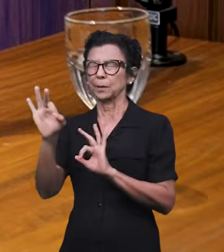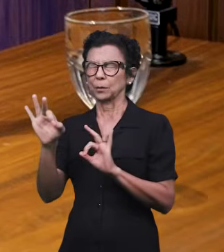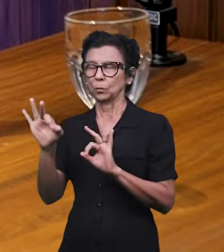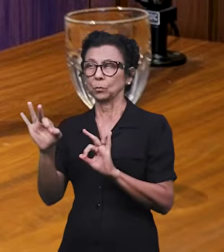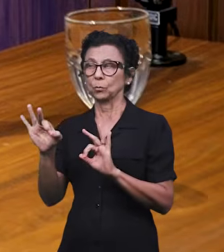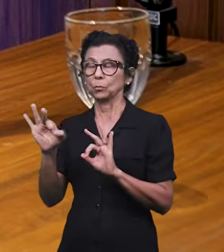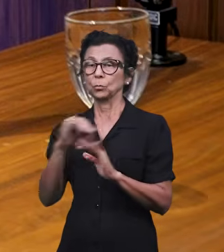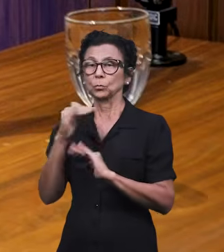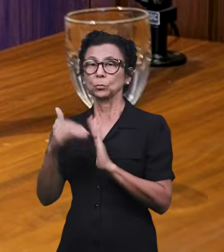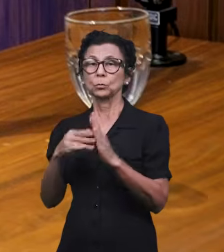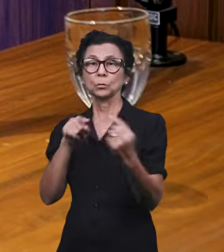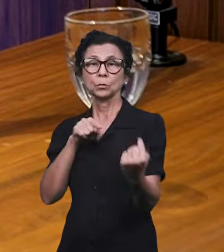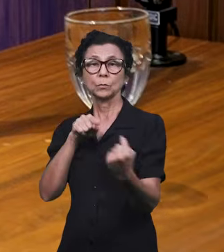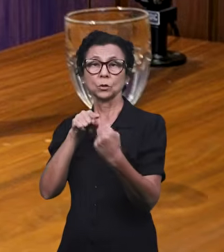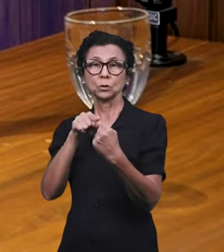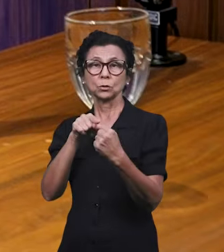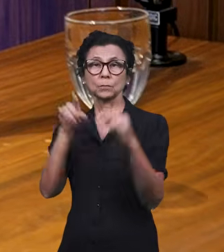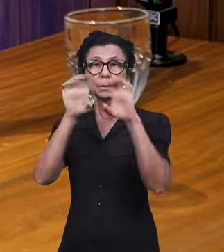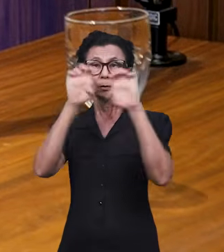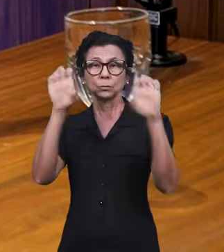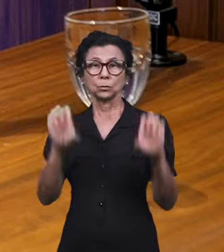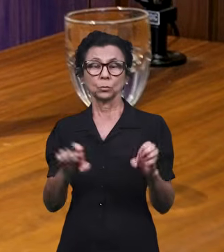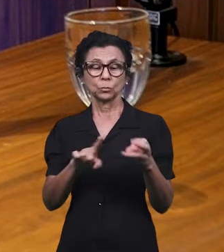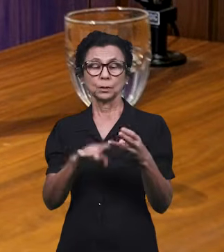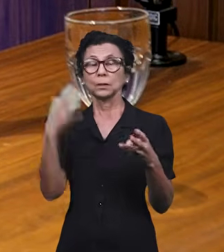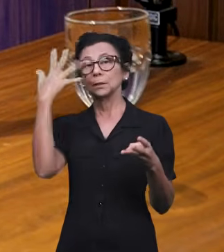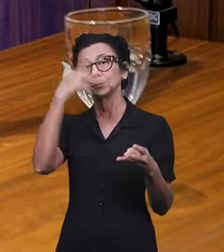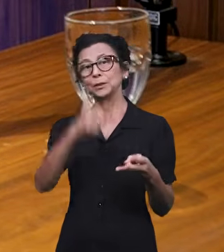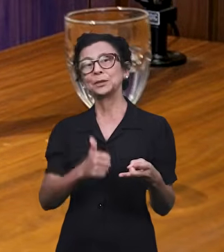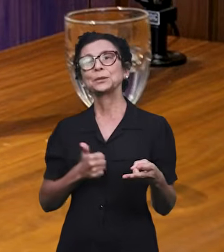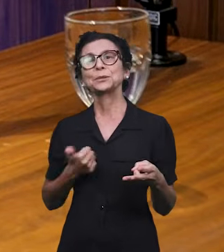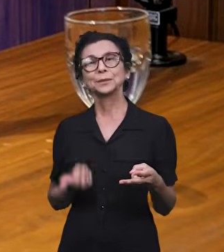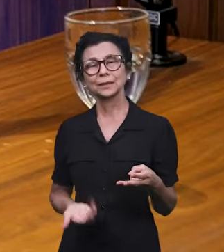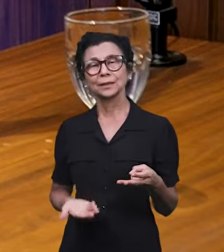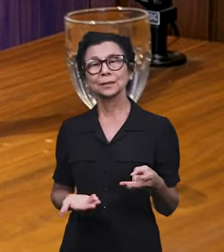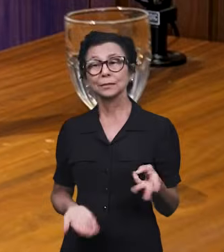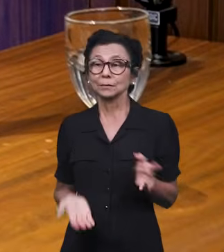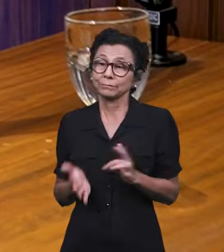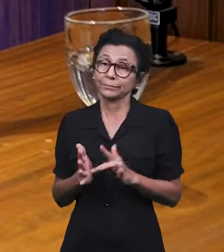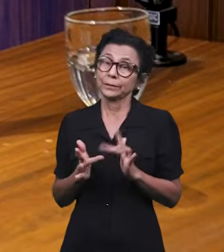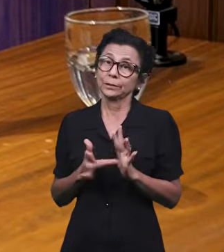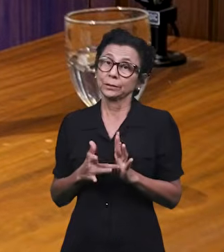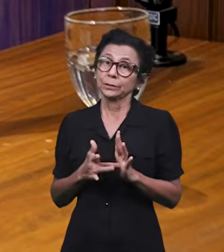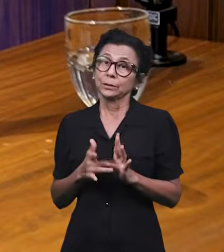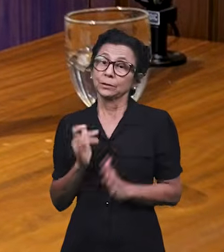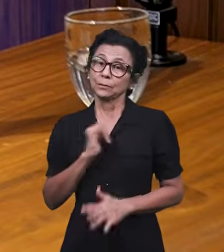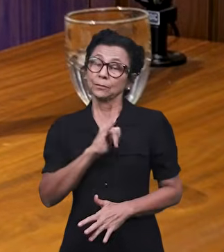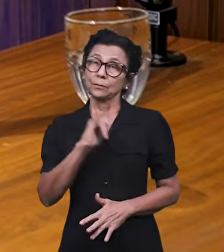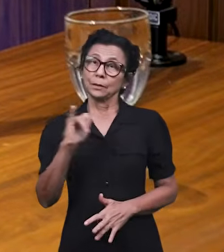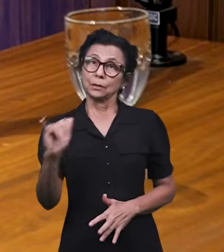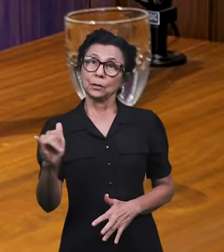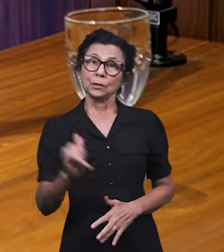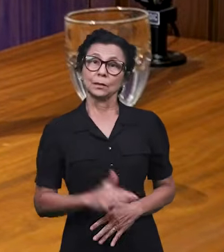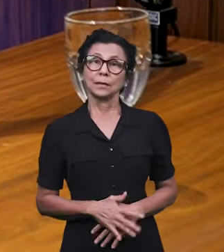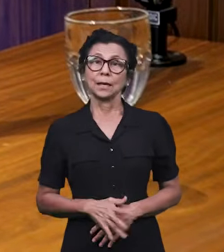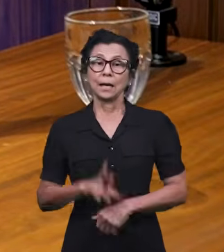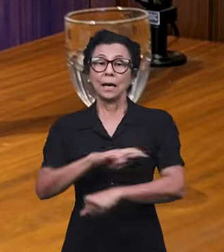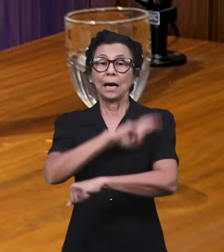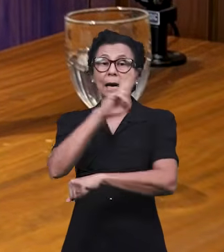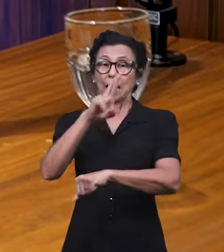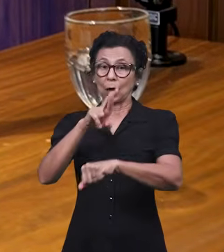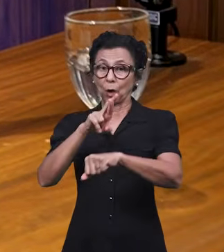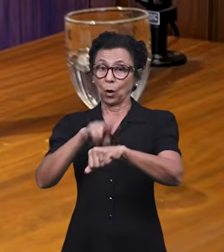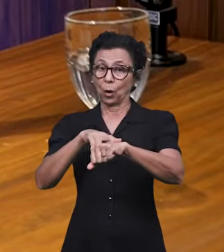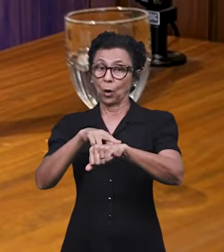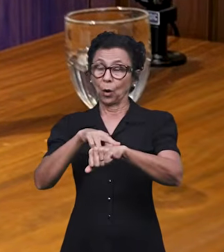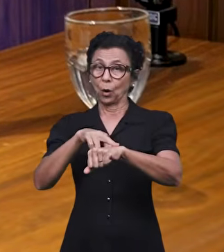propósito, tem uma estrutura e tem uma beleza. Então essa estrutura ela é rígida, né? Jesus disse, né? A casa está edificada na rocha. Isso até